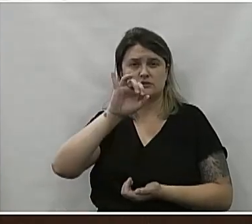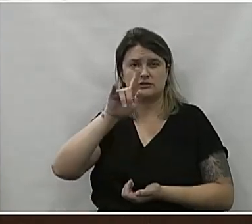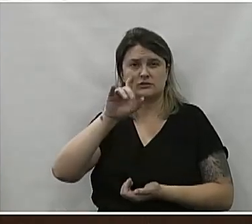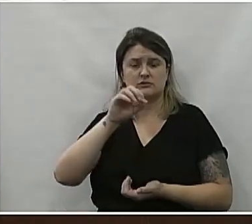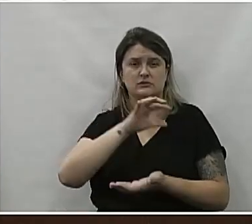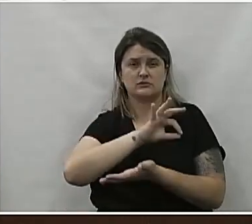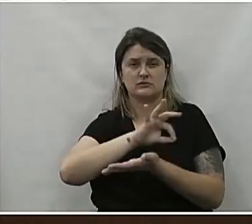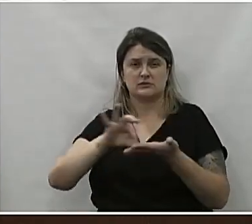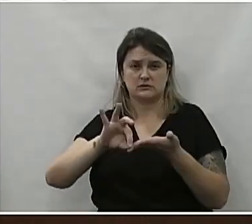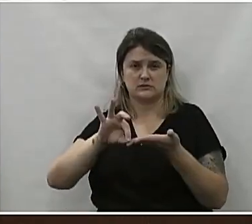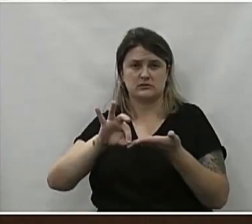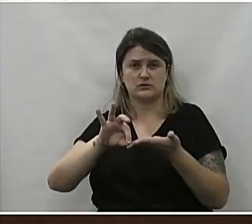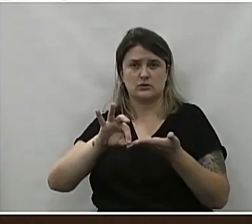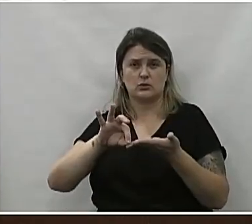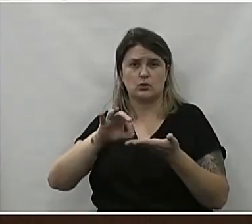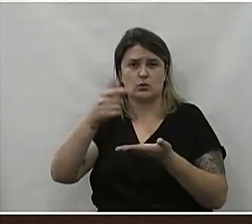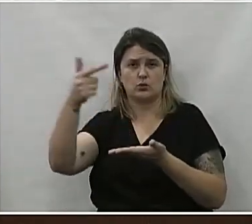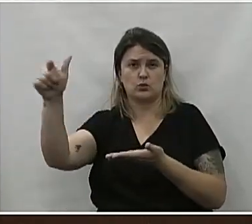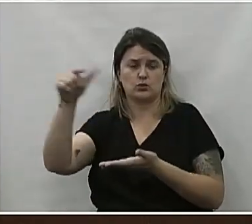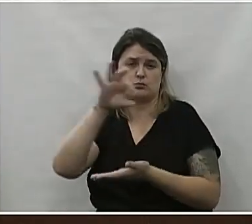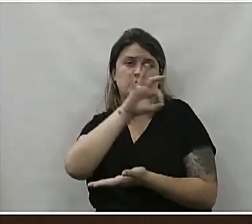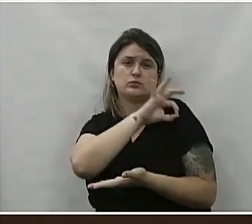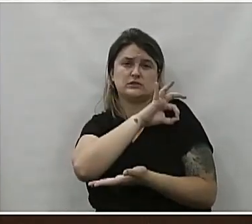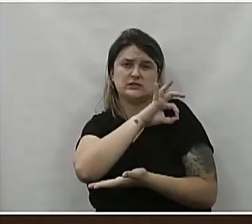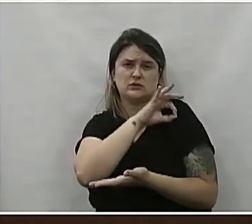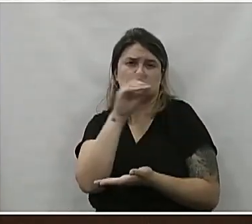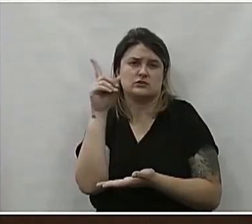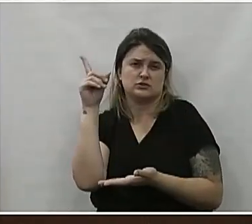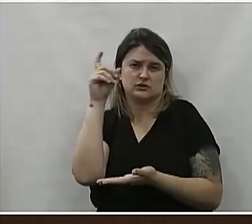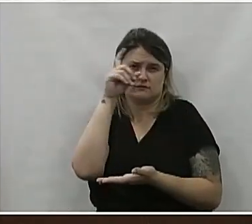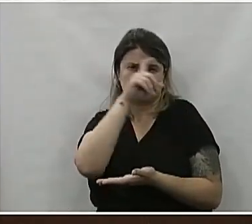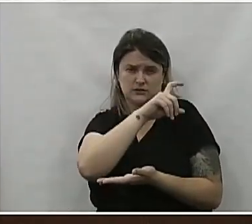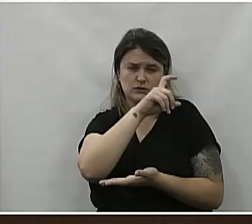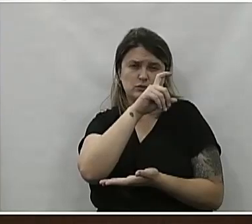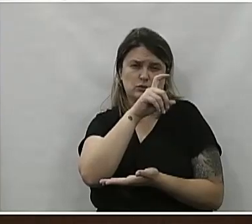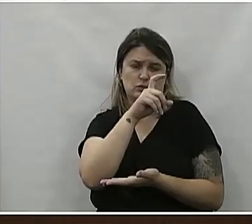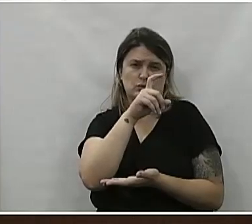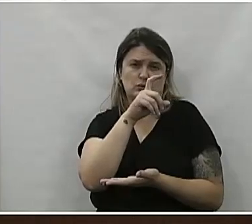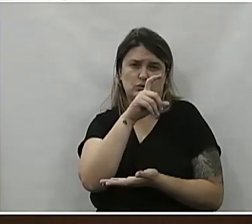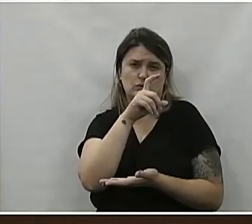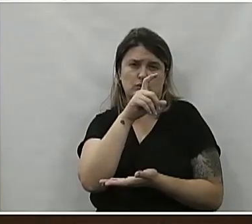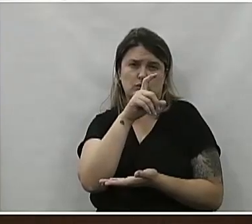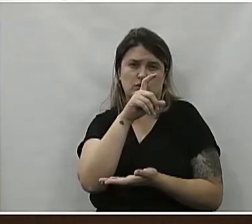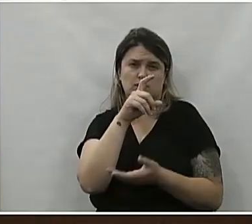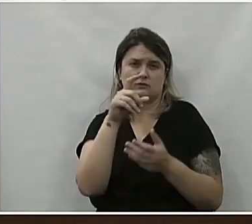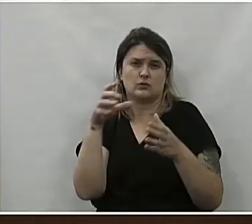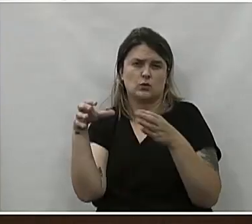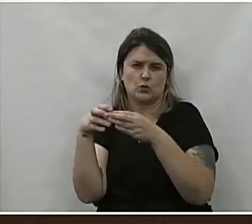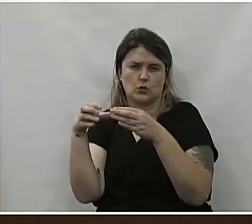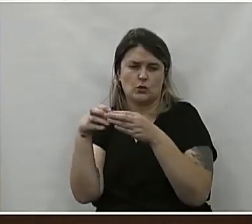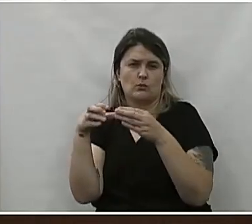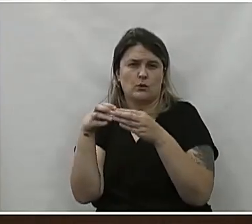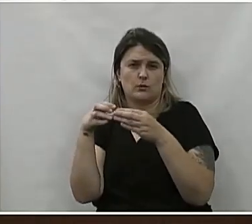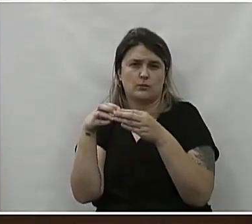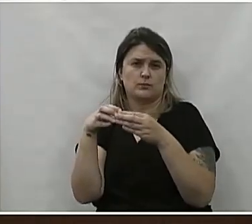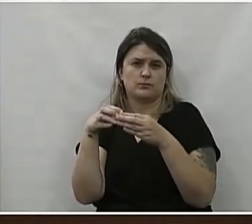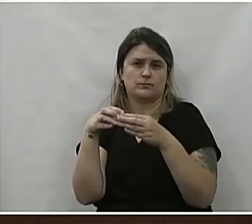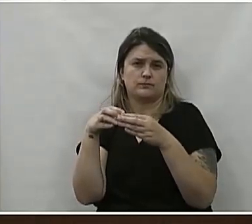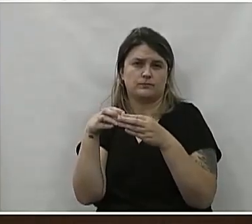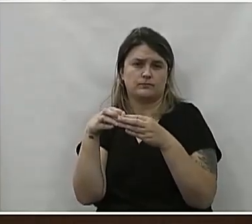escrito E os policiais Por terem dificuldades De agrupamento dos policiais